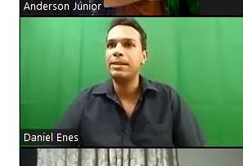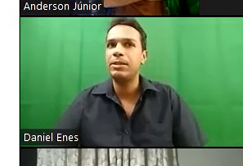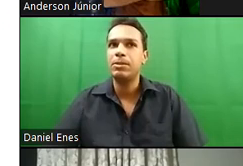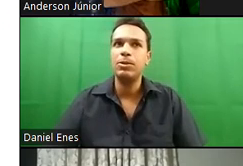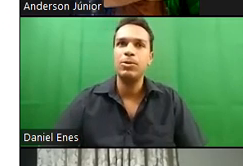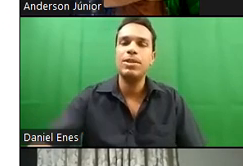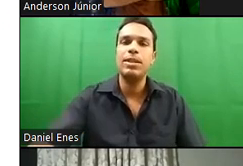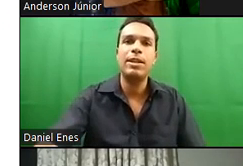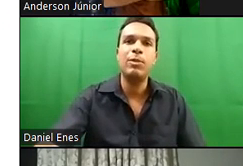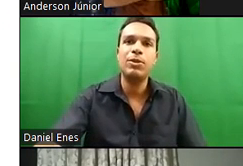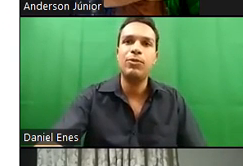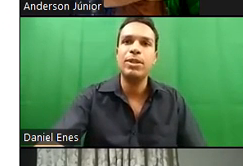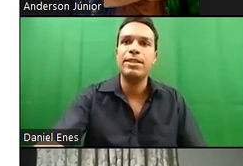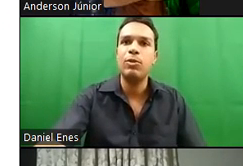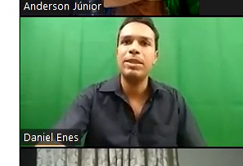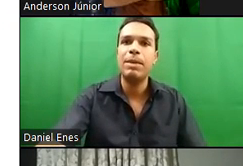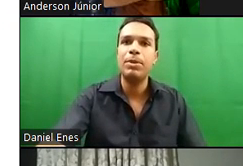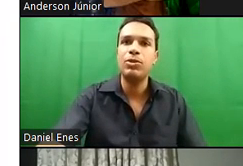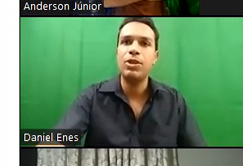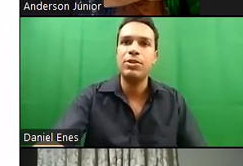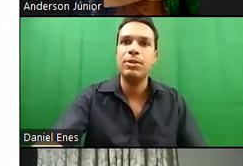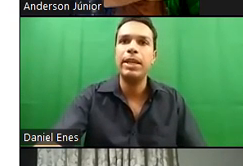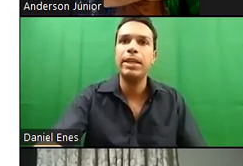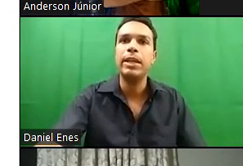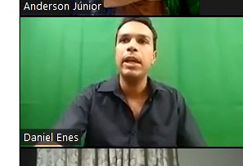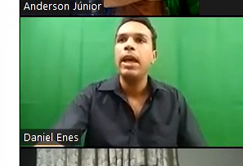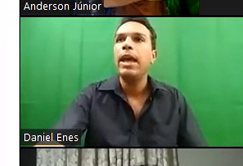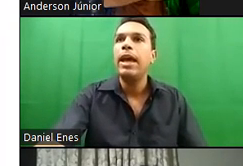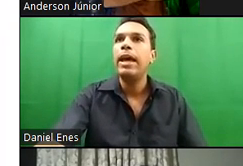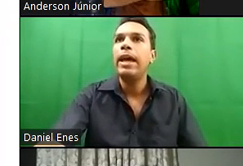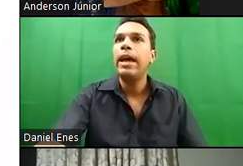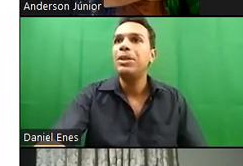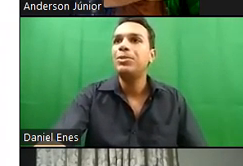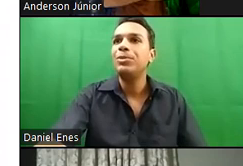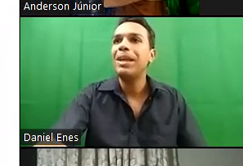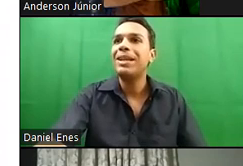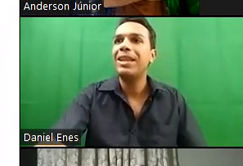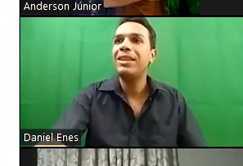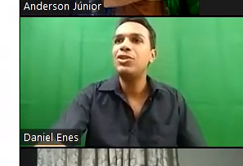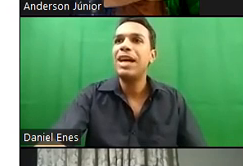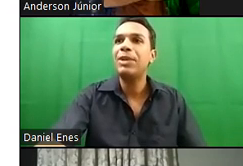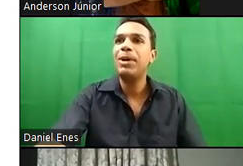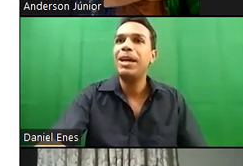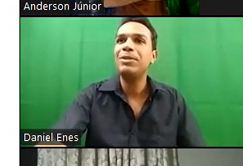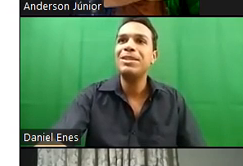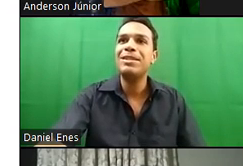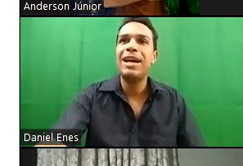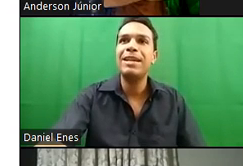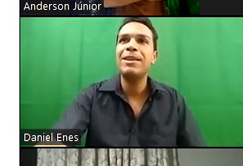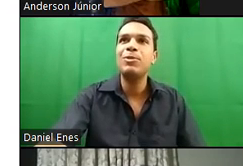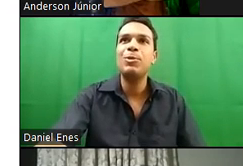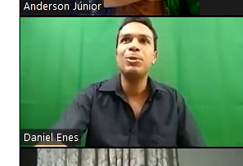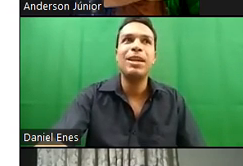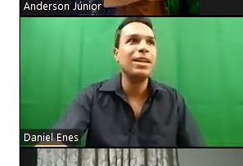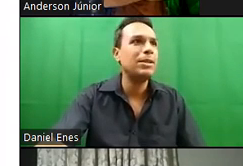Vocês que não conseguirem ligar o microfone e quiser comentar pelo chat também, a pergunta é para quem é destinado à língua de sinais.